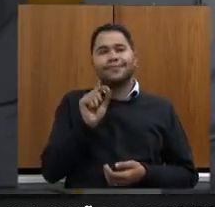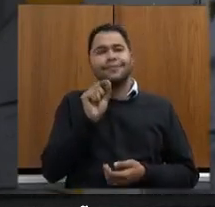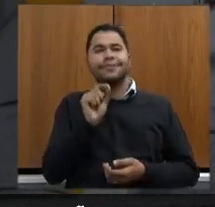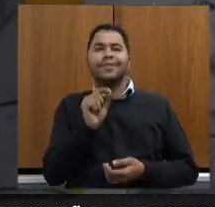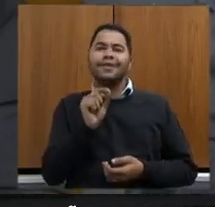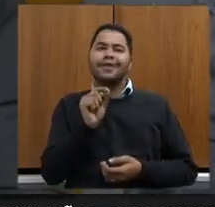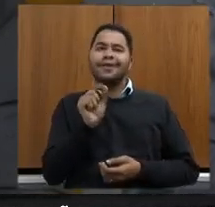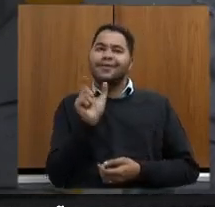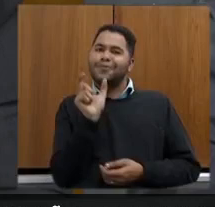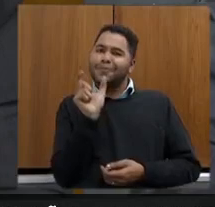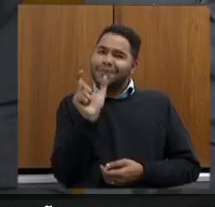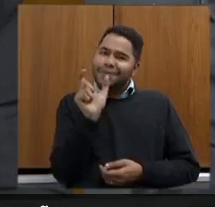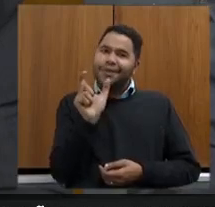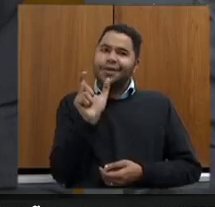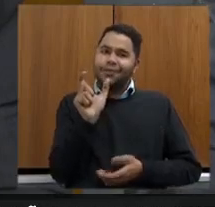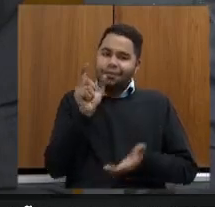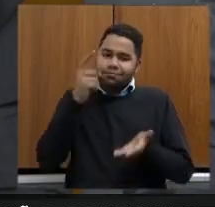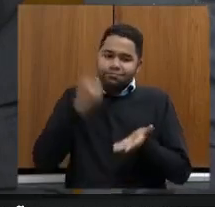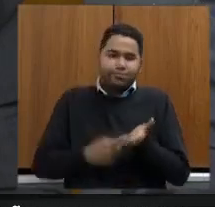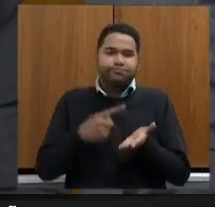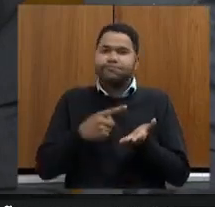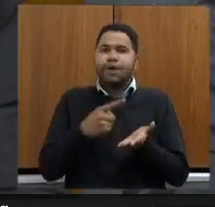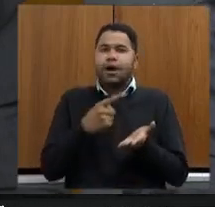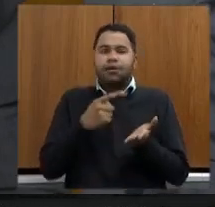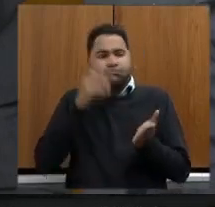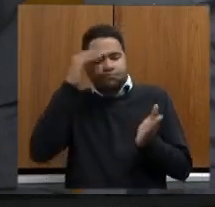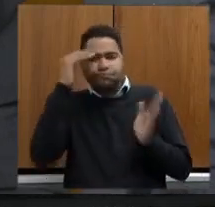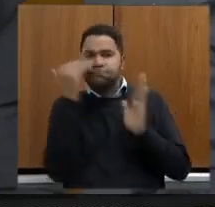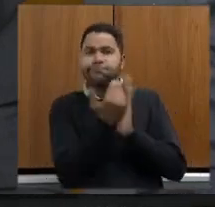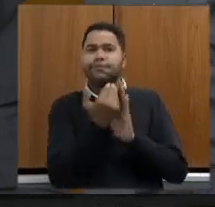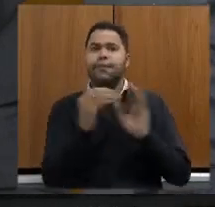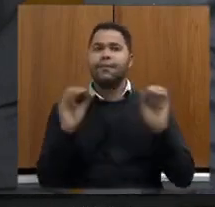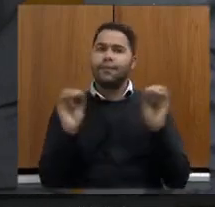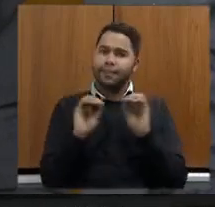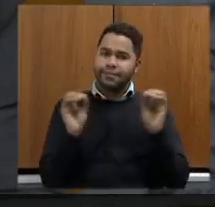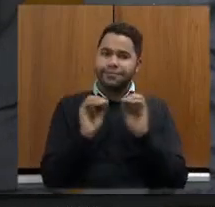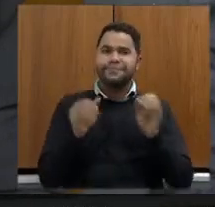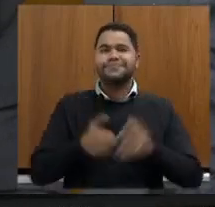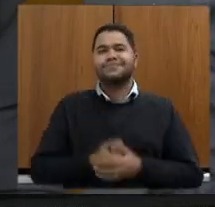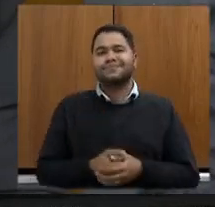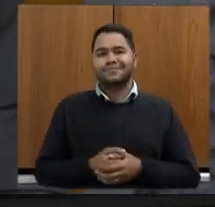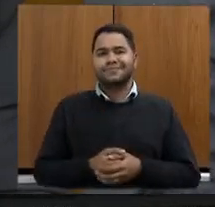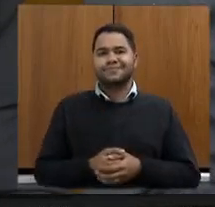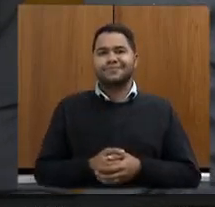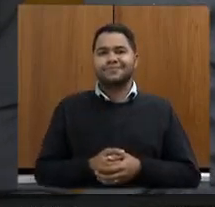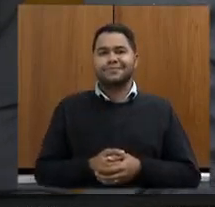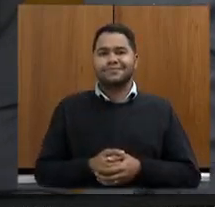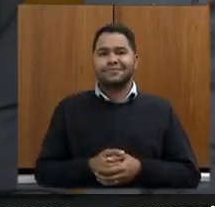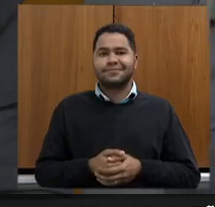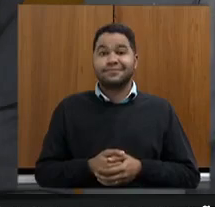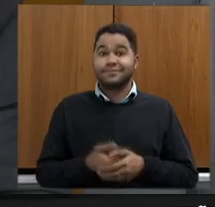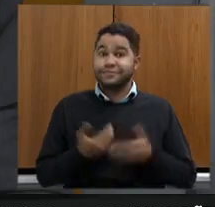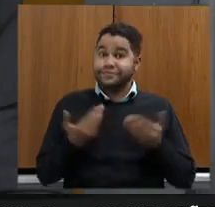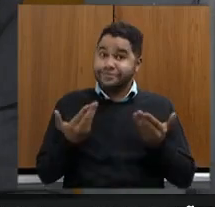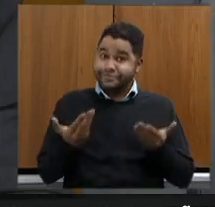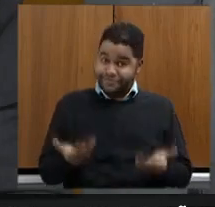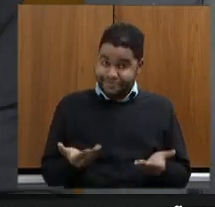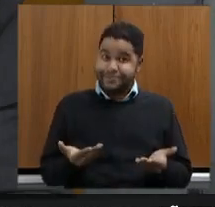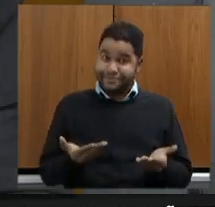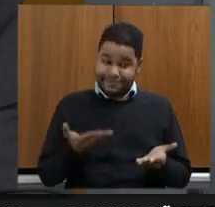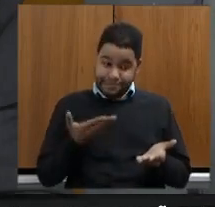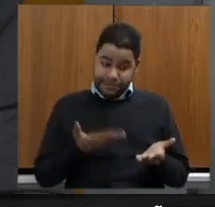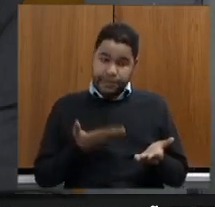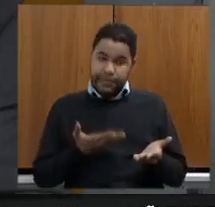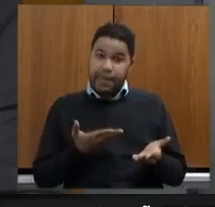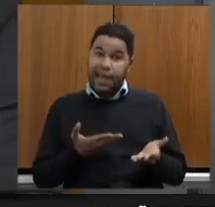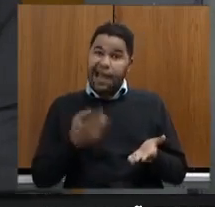termo que fizeram e que nada foi cumprido mas assim que esse é